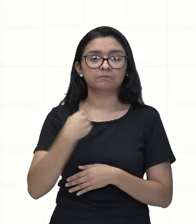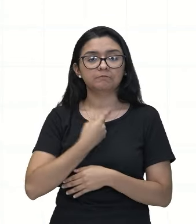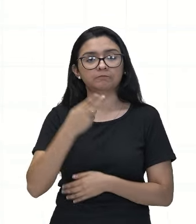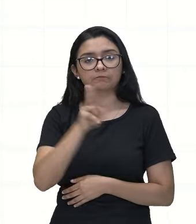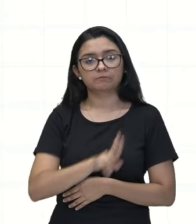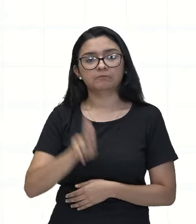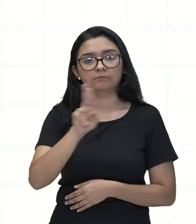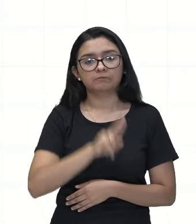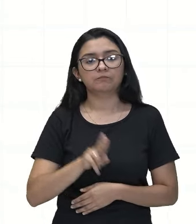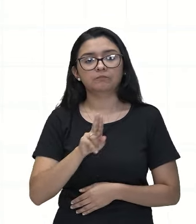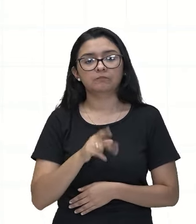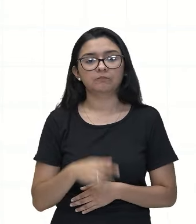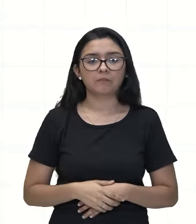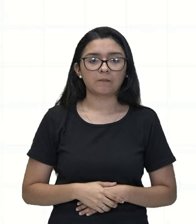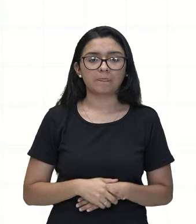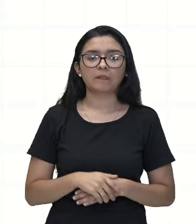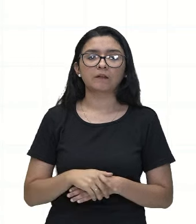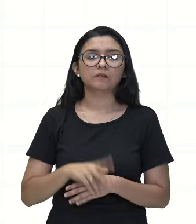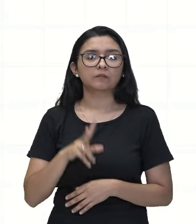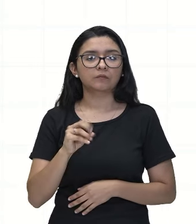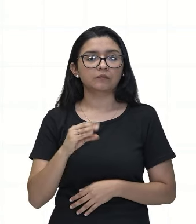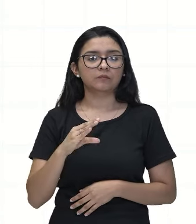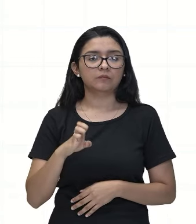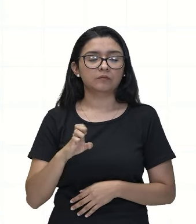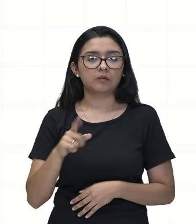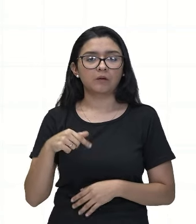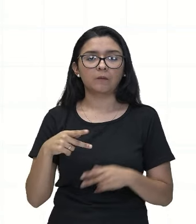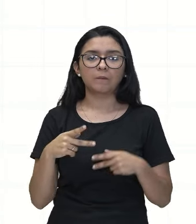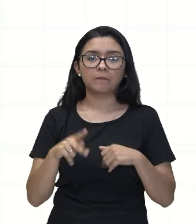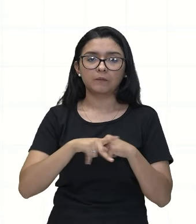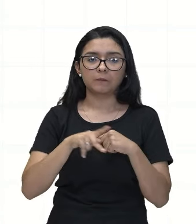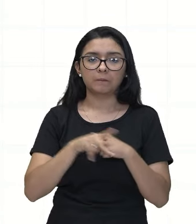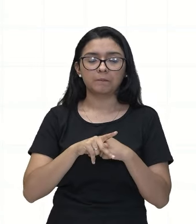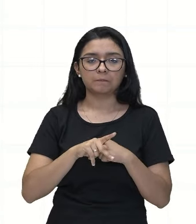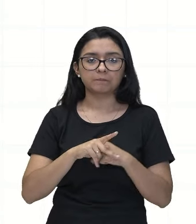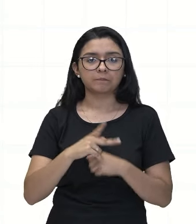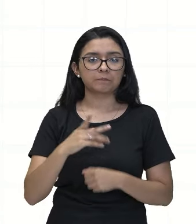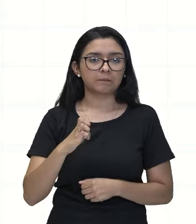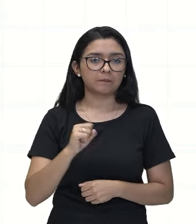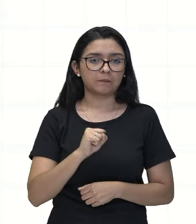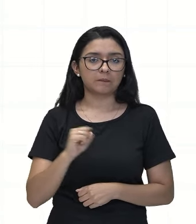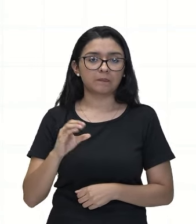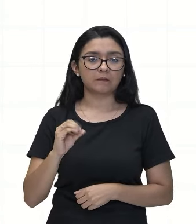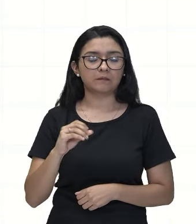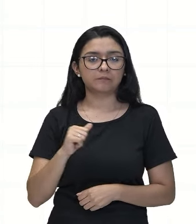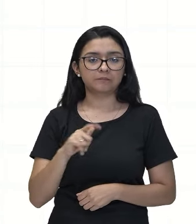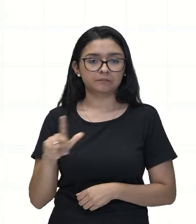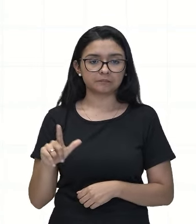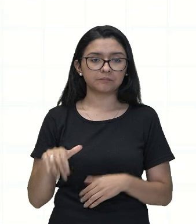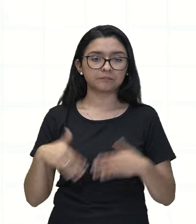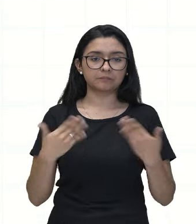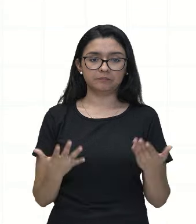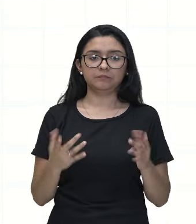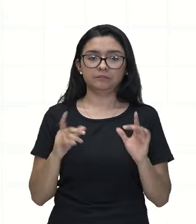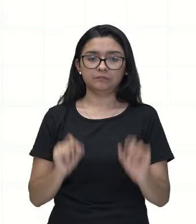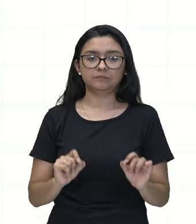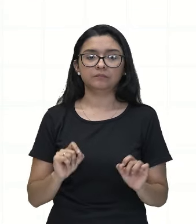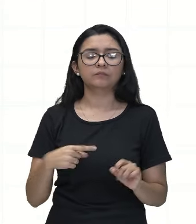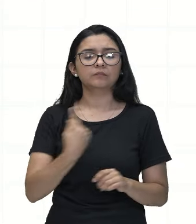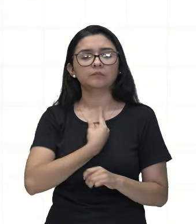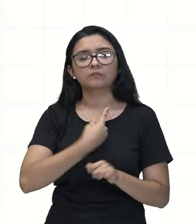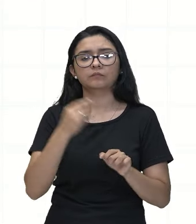muito você como sendo um pronome pessoal aqui no caso a gente